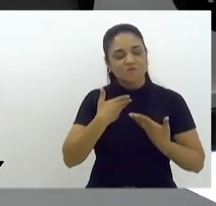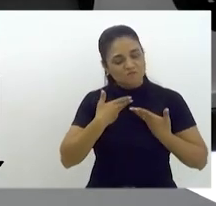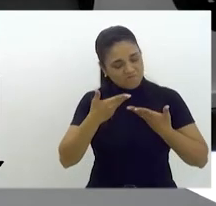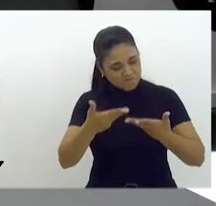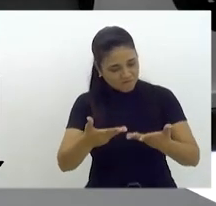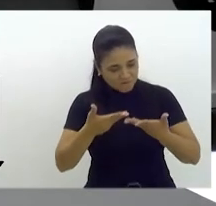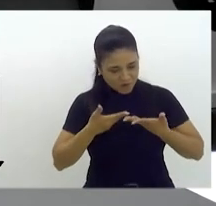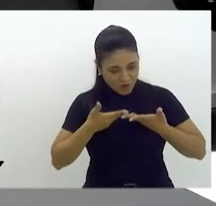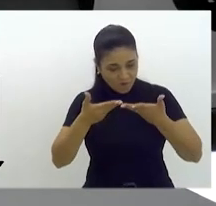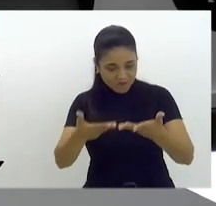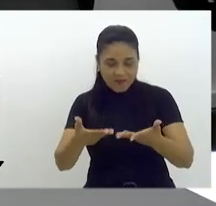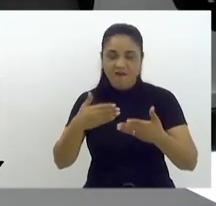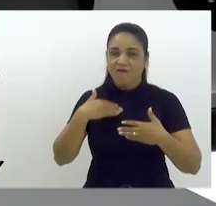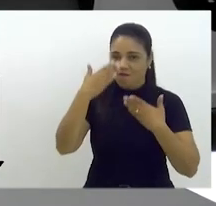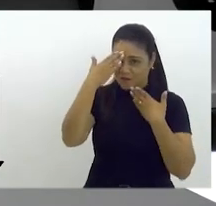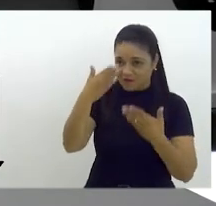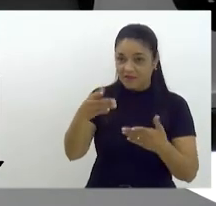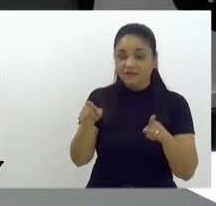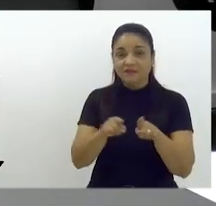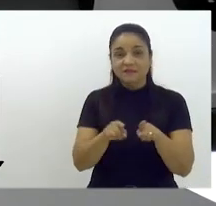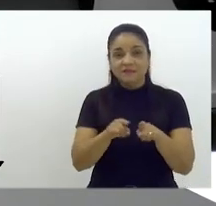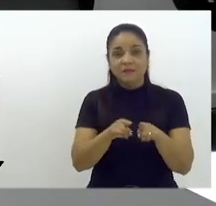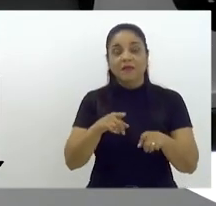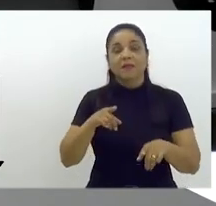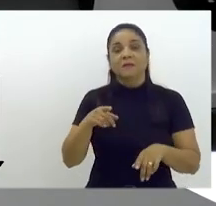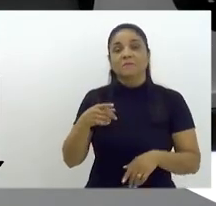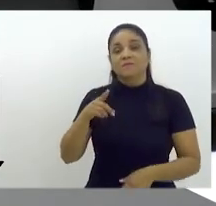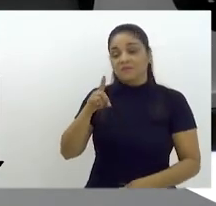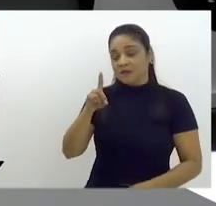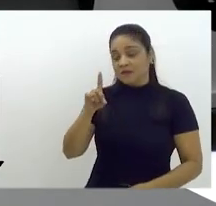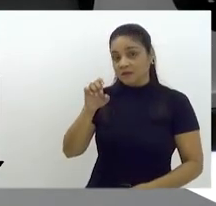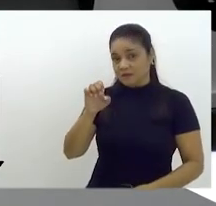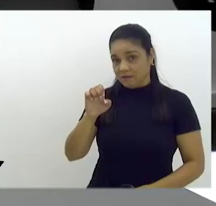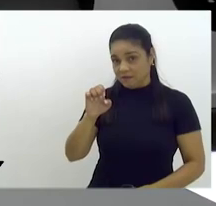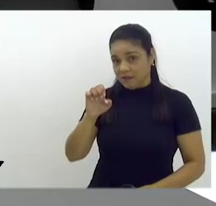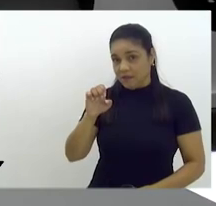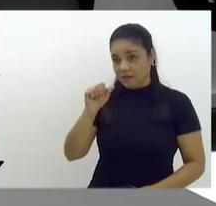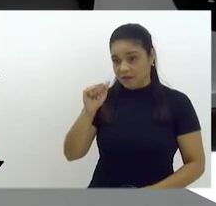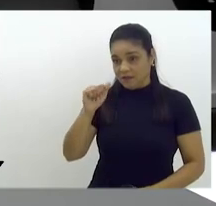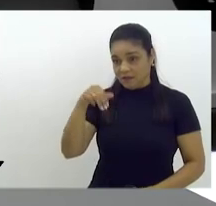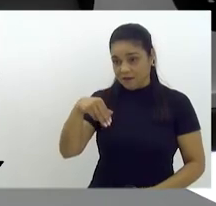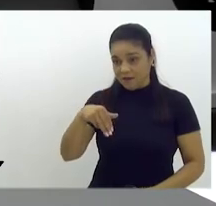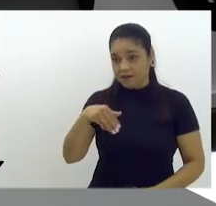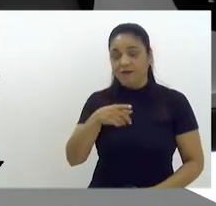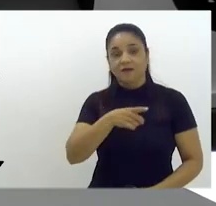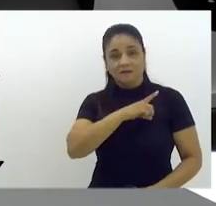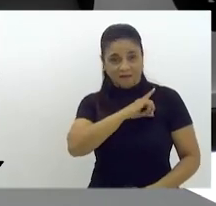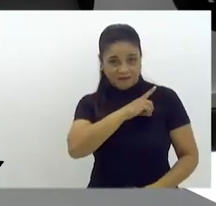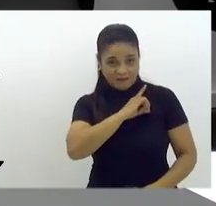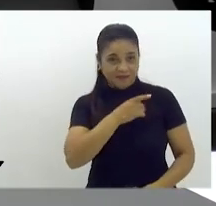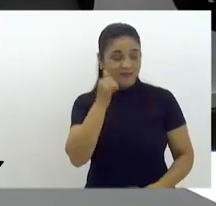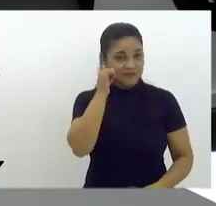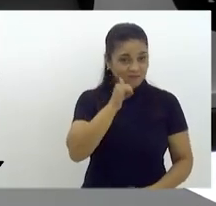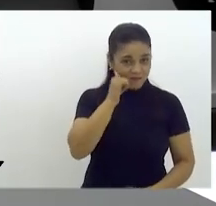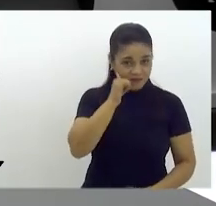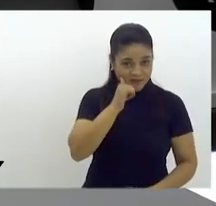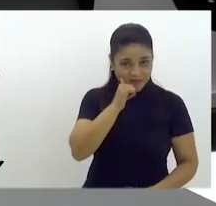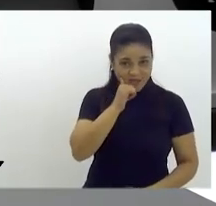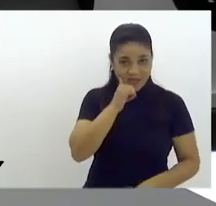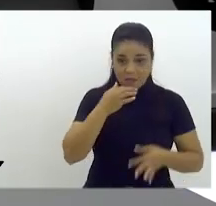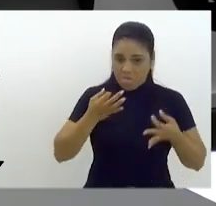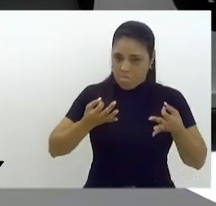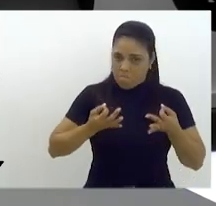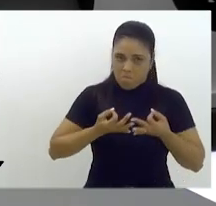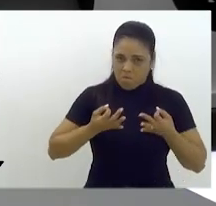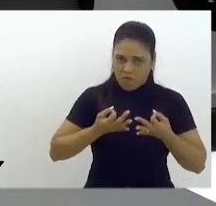e a paradoxalmente a Dean ela não é o ideal né ela não é como já